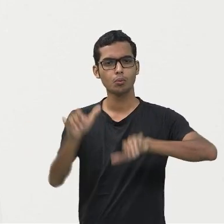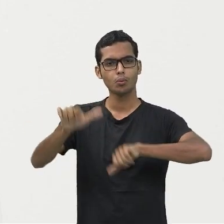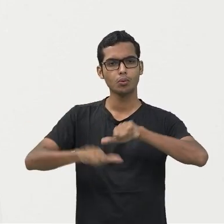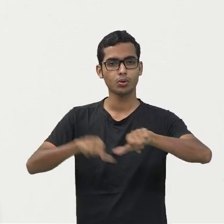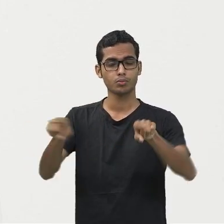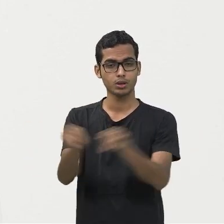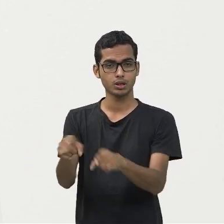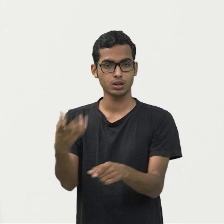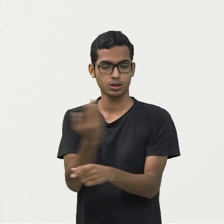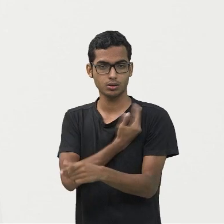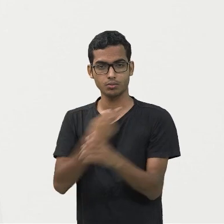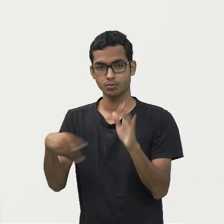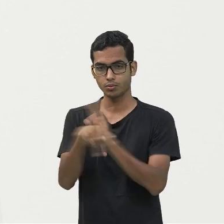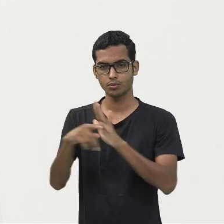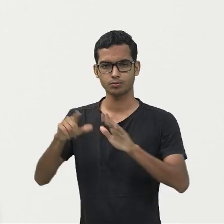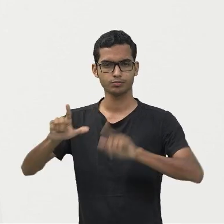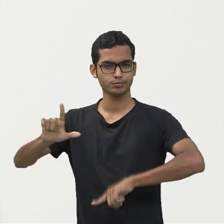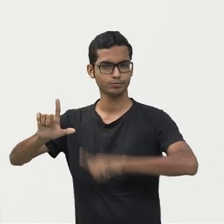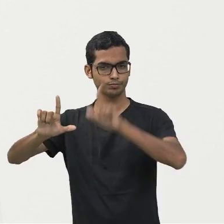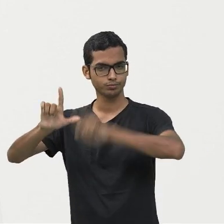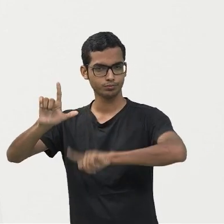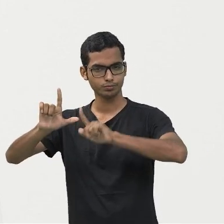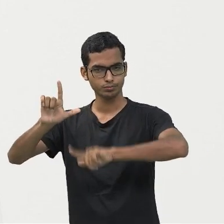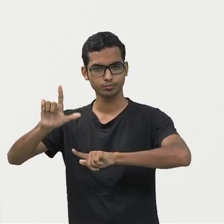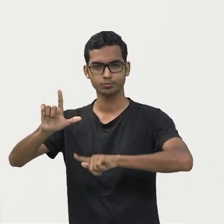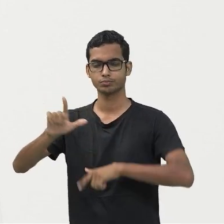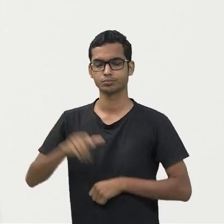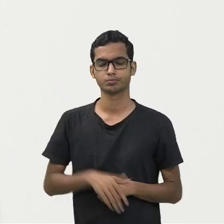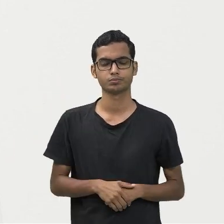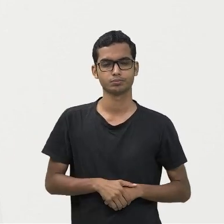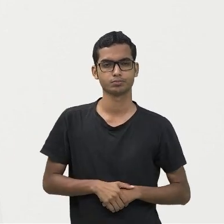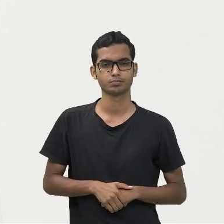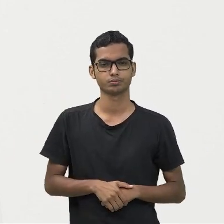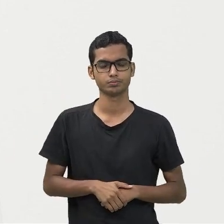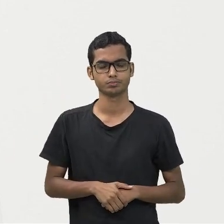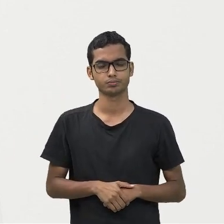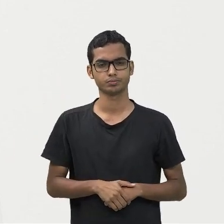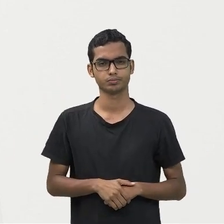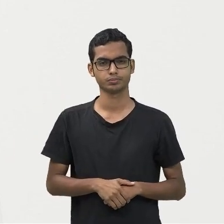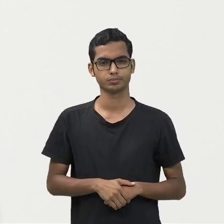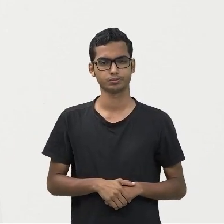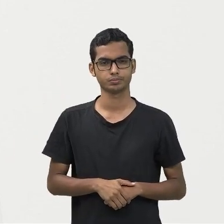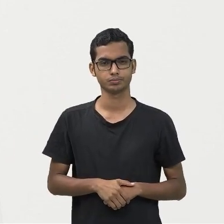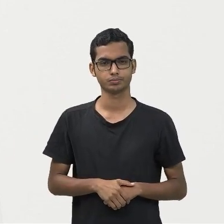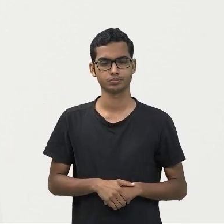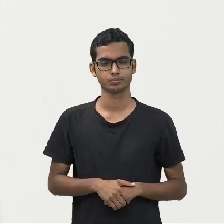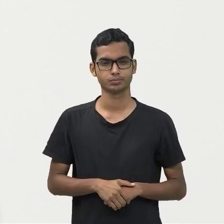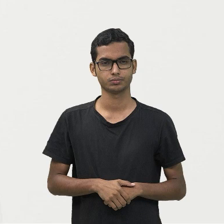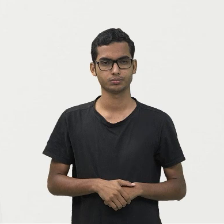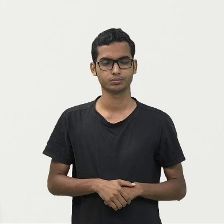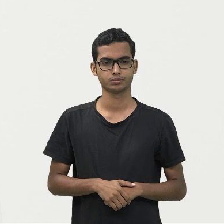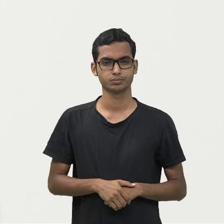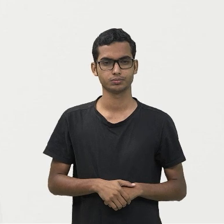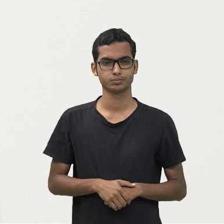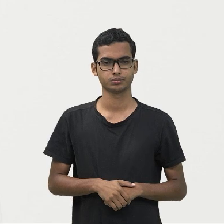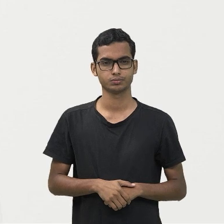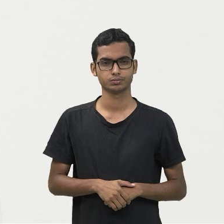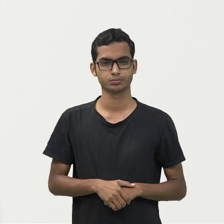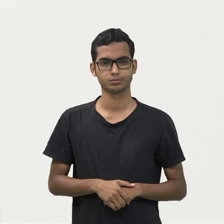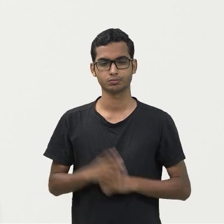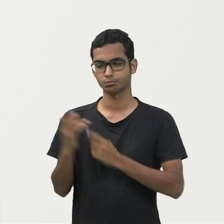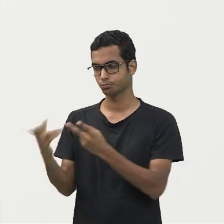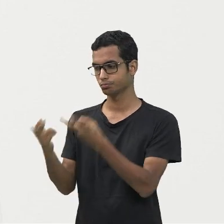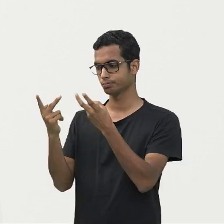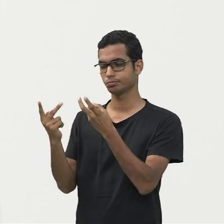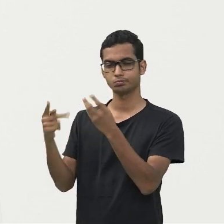entendimento, tá? Então, observe aqui, ó, para identificar cada termo de uma sequência, usamos